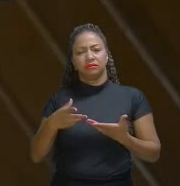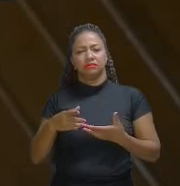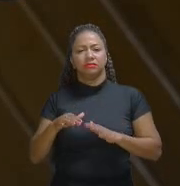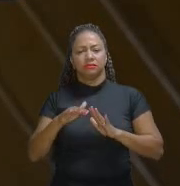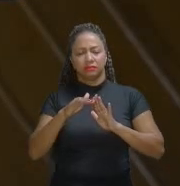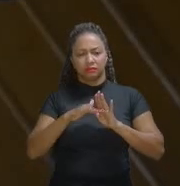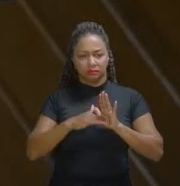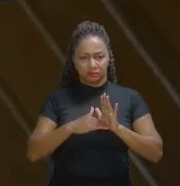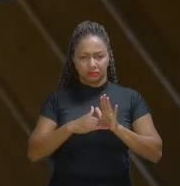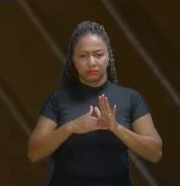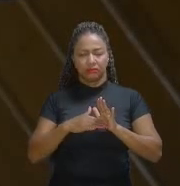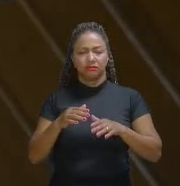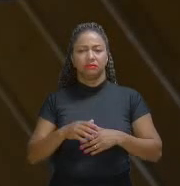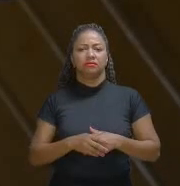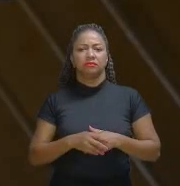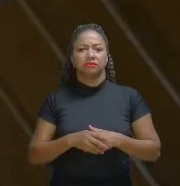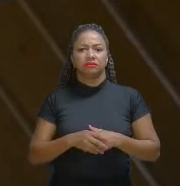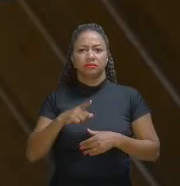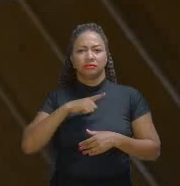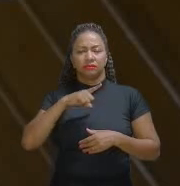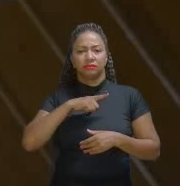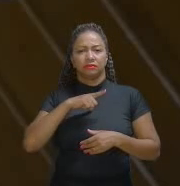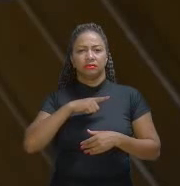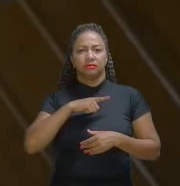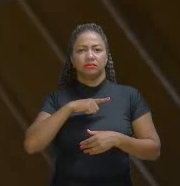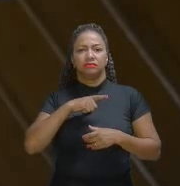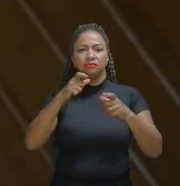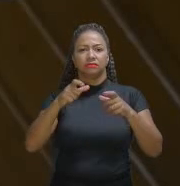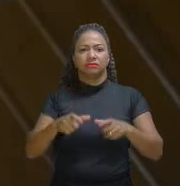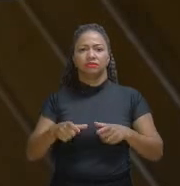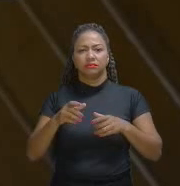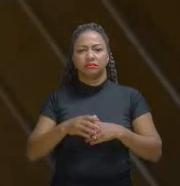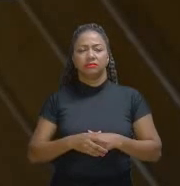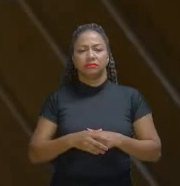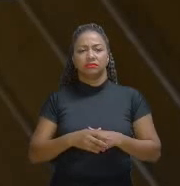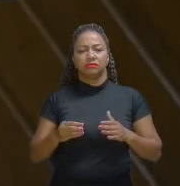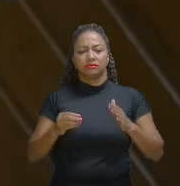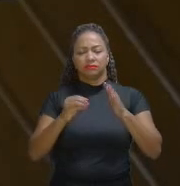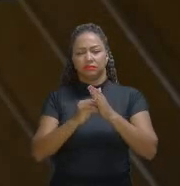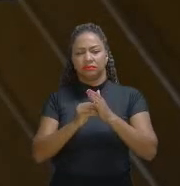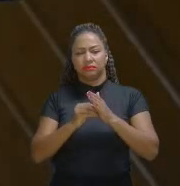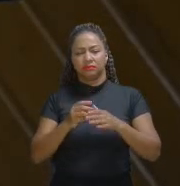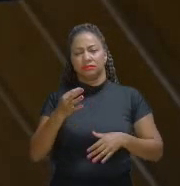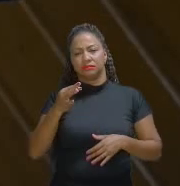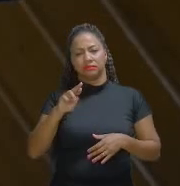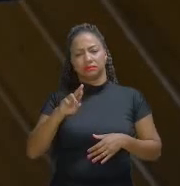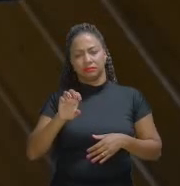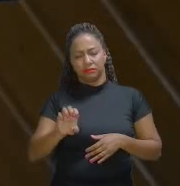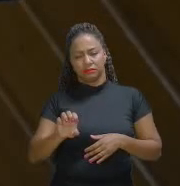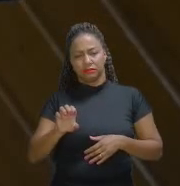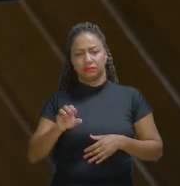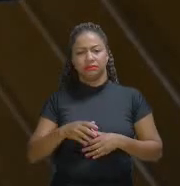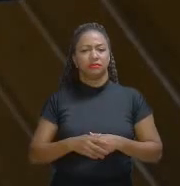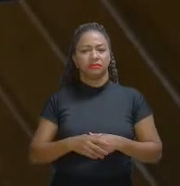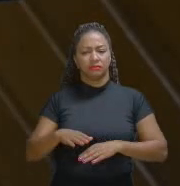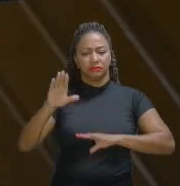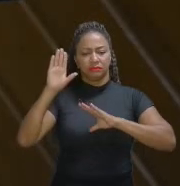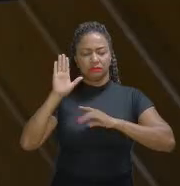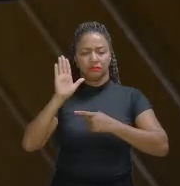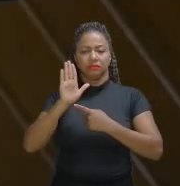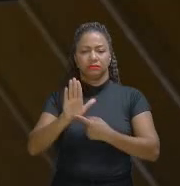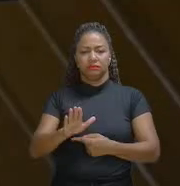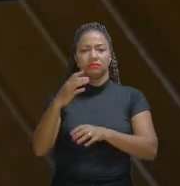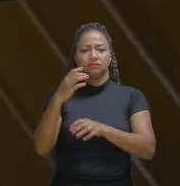proporcionalidade. Eu cito aqui a fonte, que é do TRE de Gerais. No caso concreto, a candidata